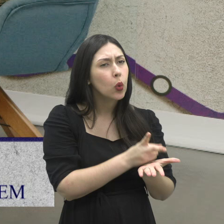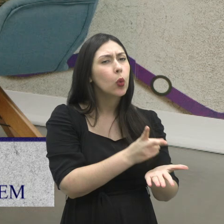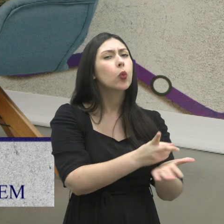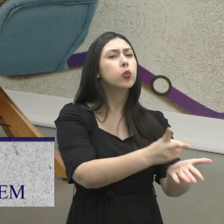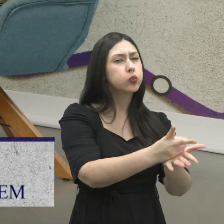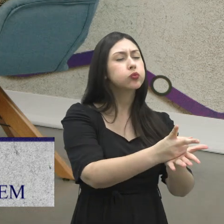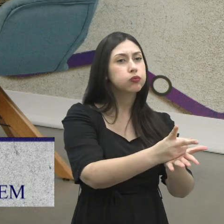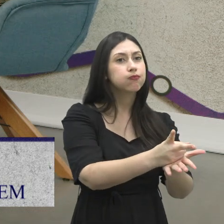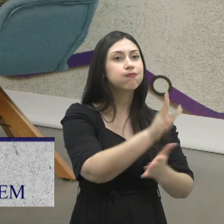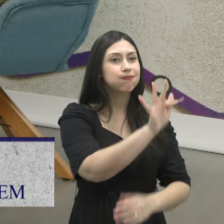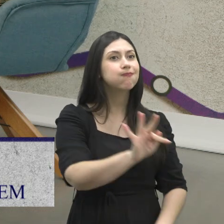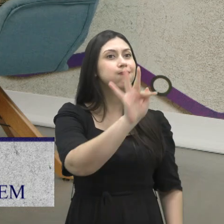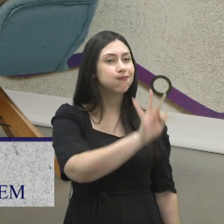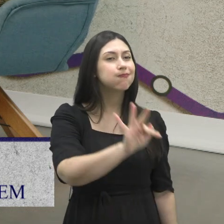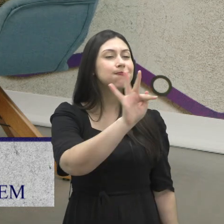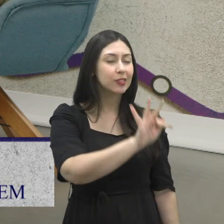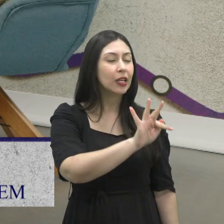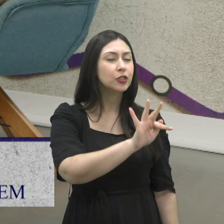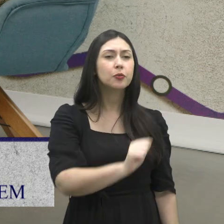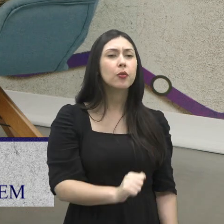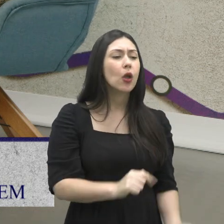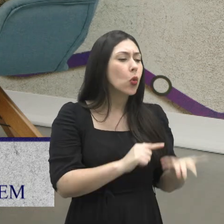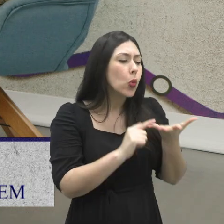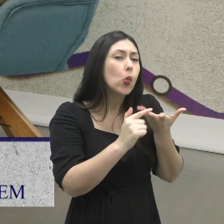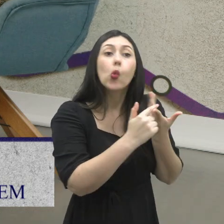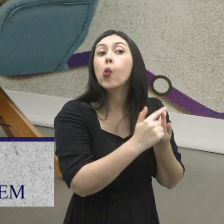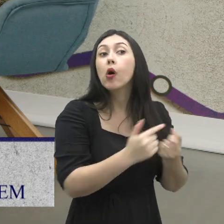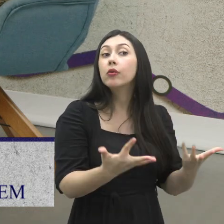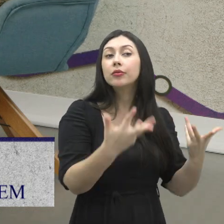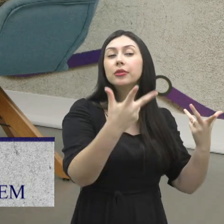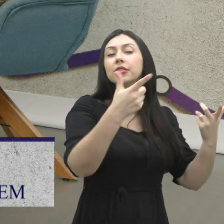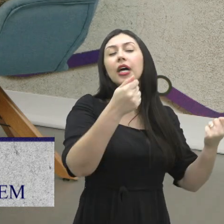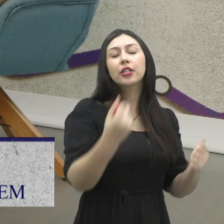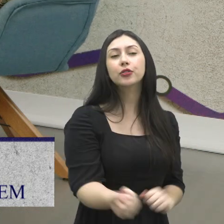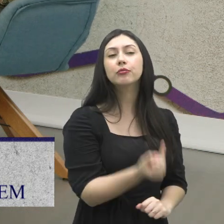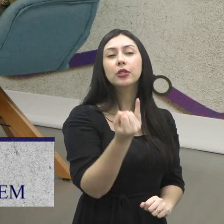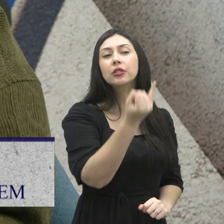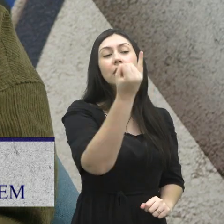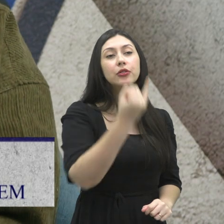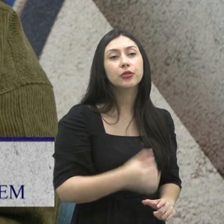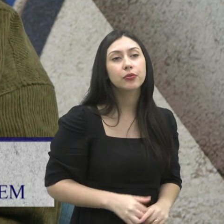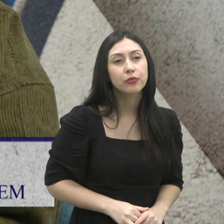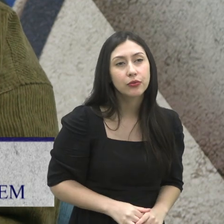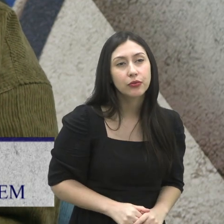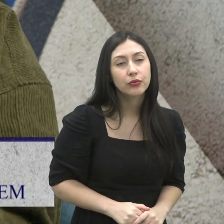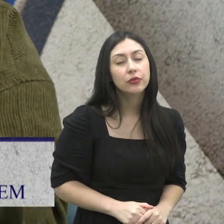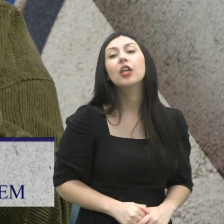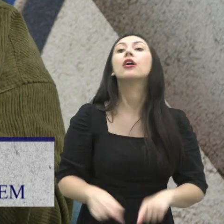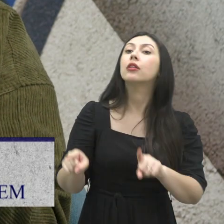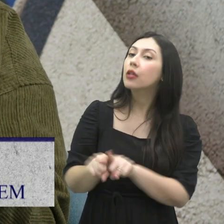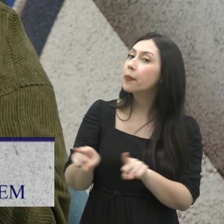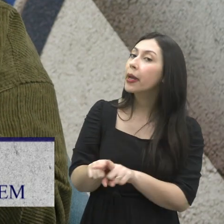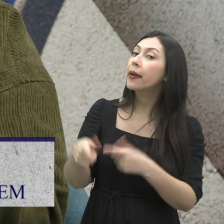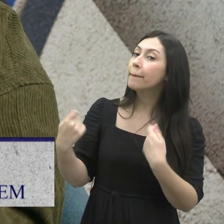né? Desenvolve tudo isso. Quais outras habilidades para a gente, antes de ir para o intervalo, que você acha essenciais, professora? Também é trabalhar muito inteligência emocional